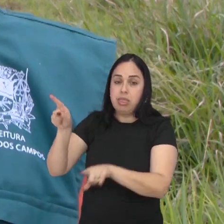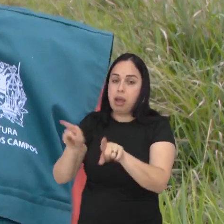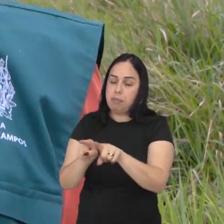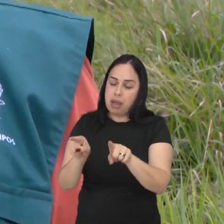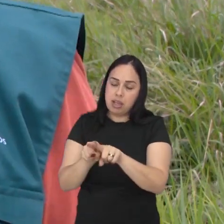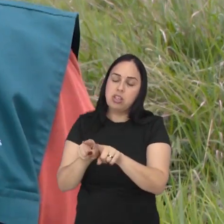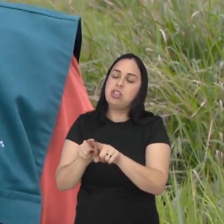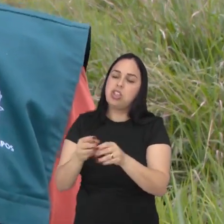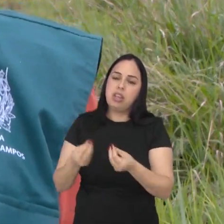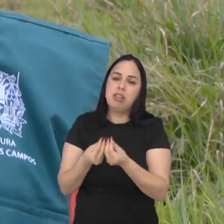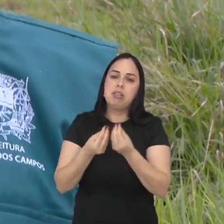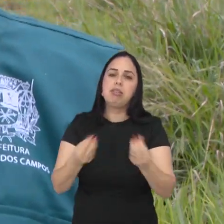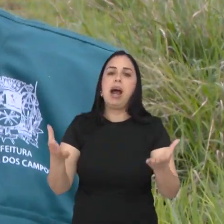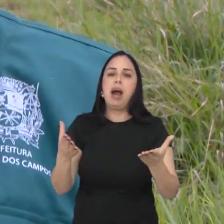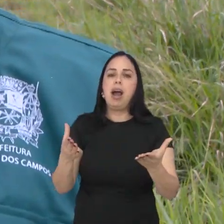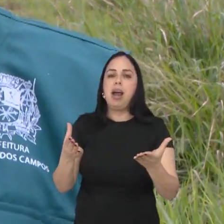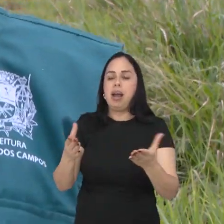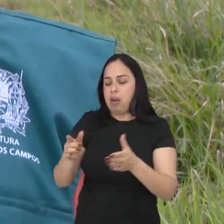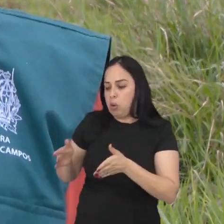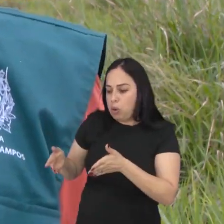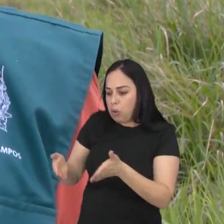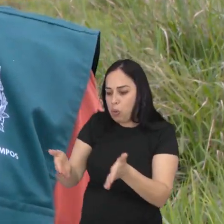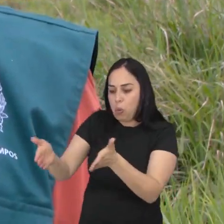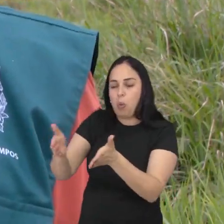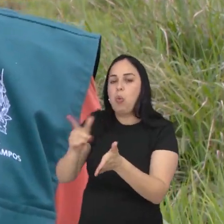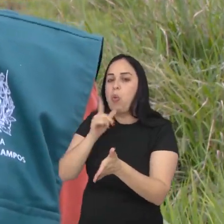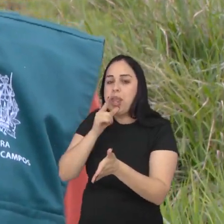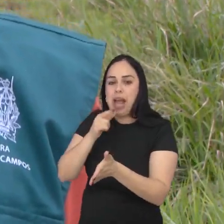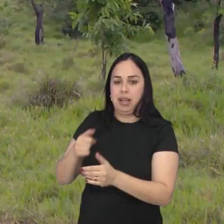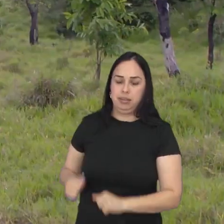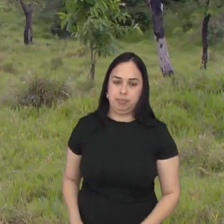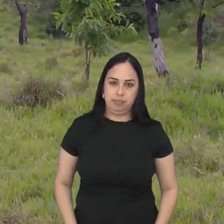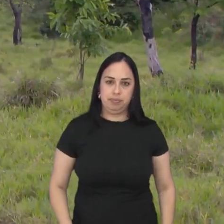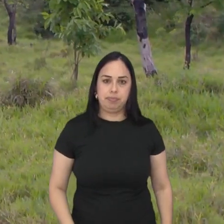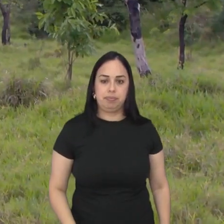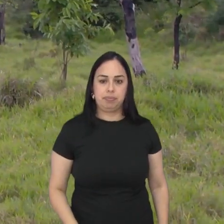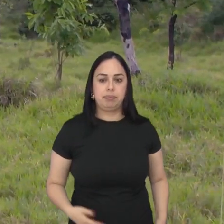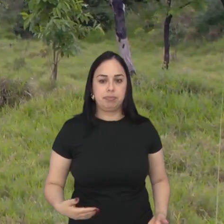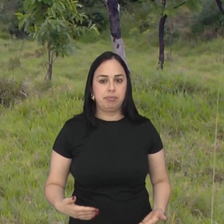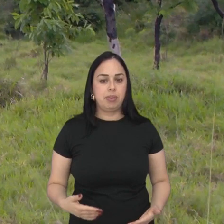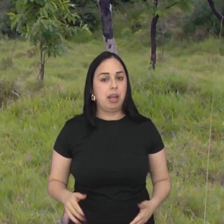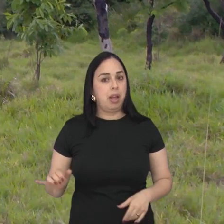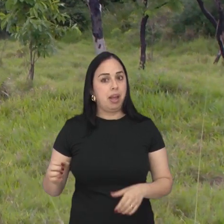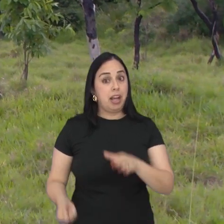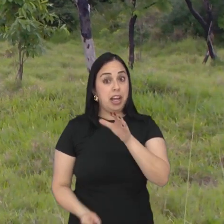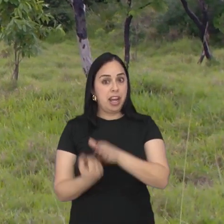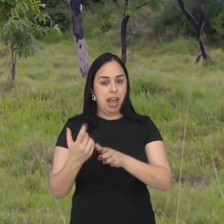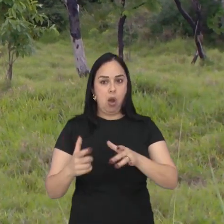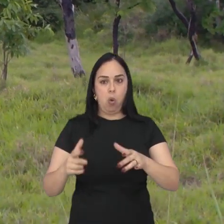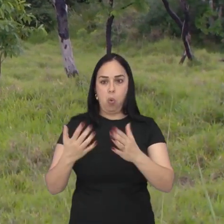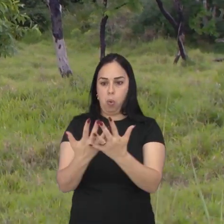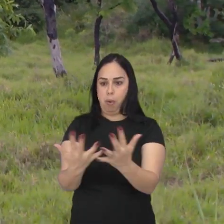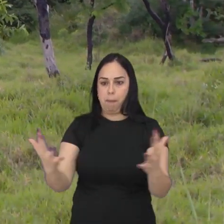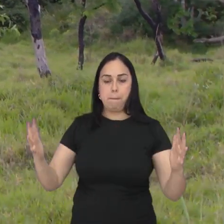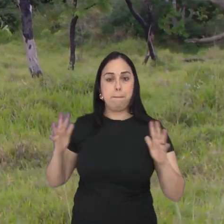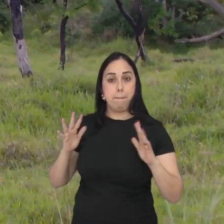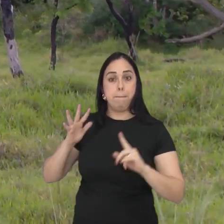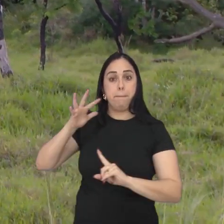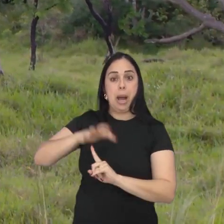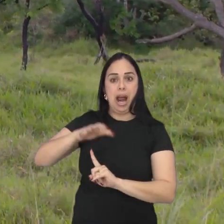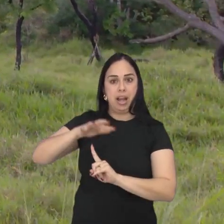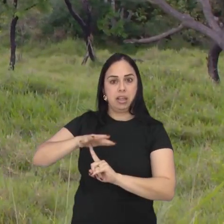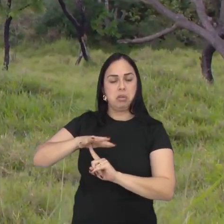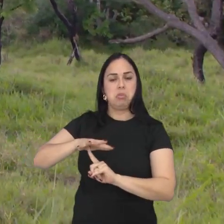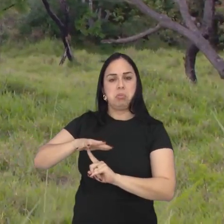Cerrado, mas também de garantir o abastecimento do aquífero. A criação do parque foi uma saída para garantir a